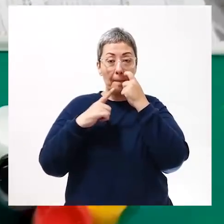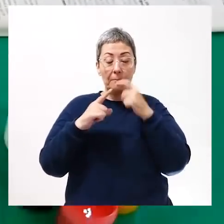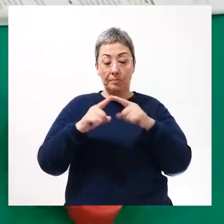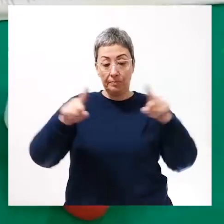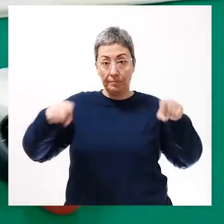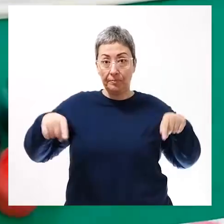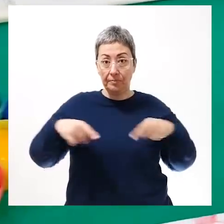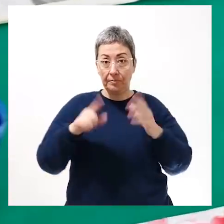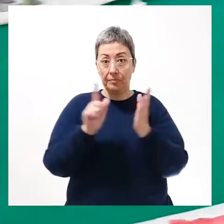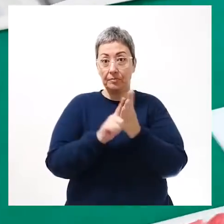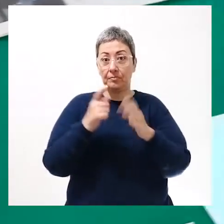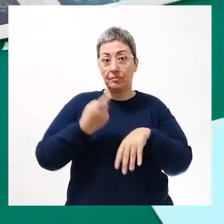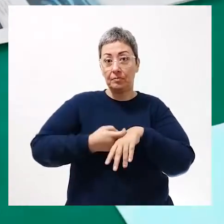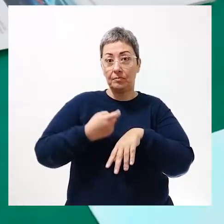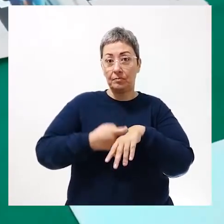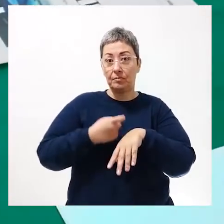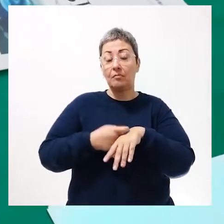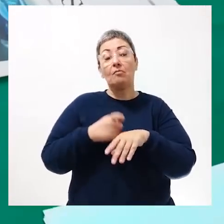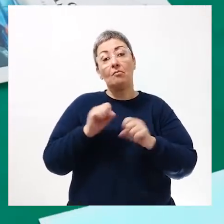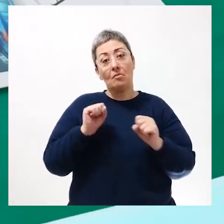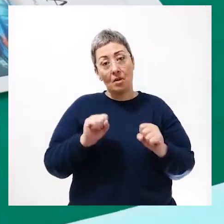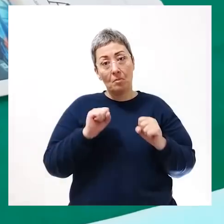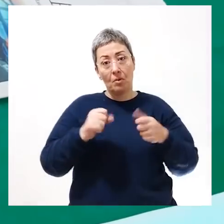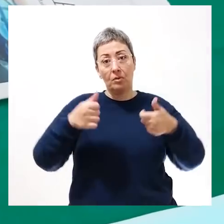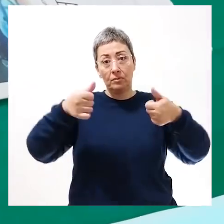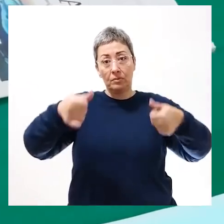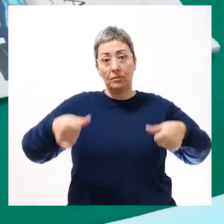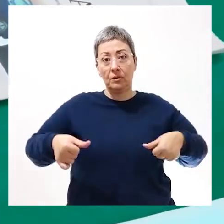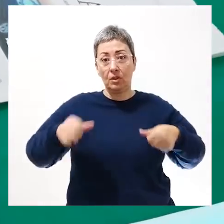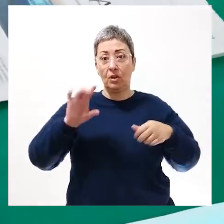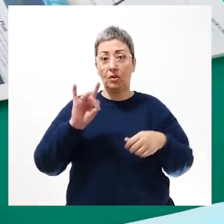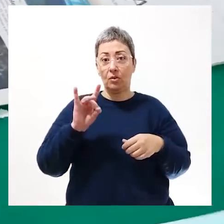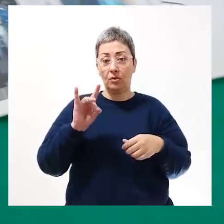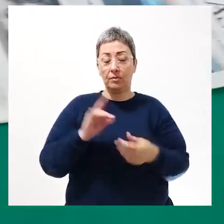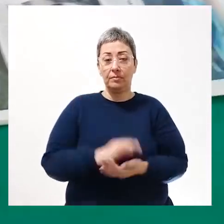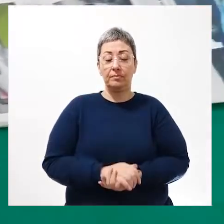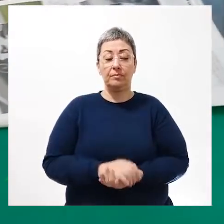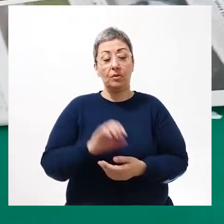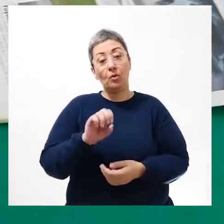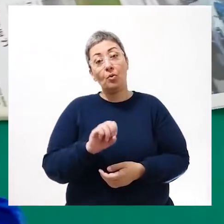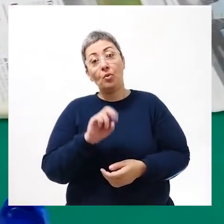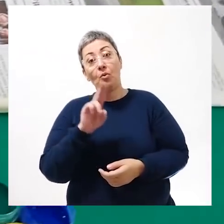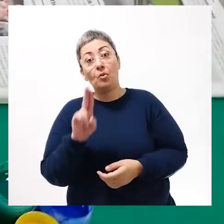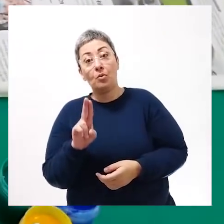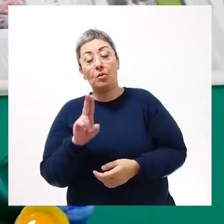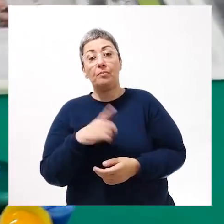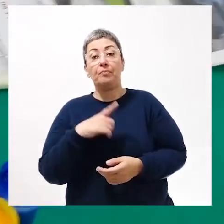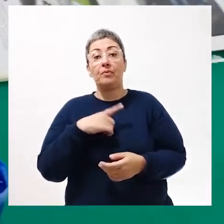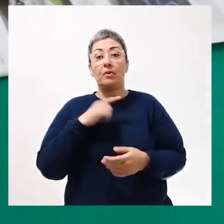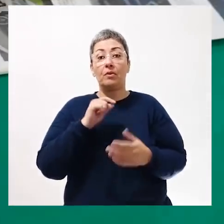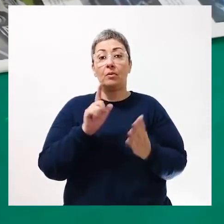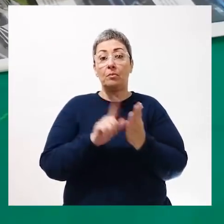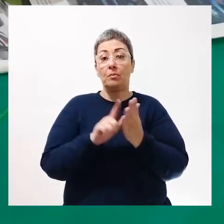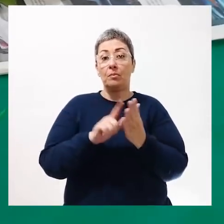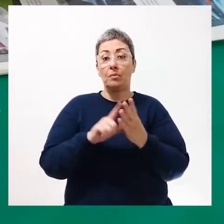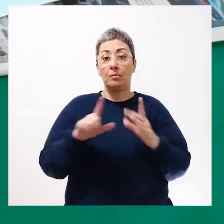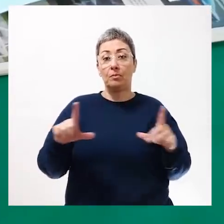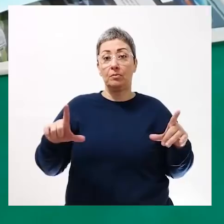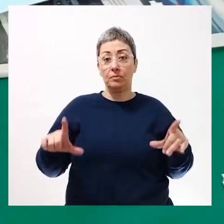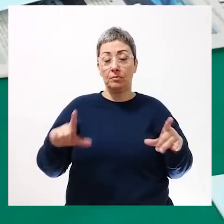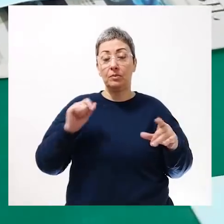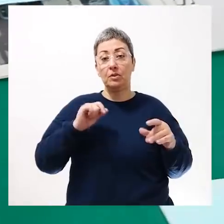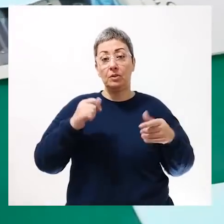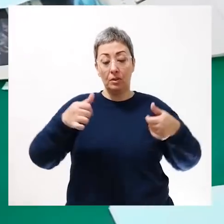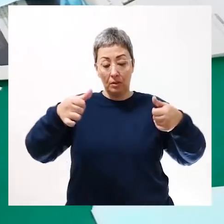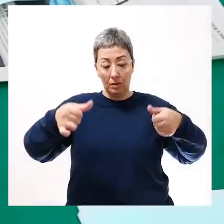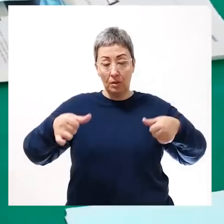um pedaço de papelão para a gente colar a nossa folha, tá bom? Ou a folha de